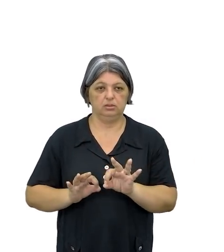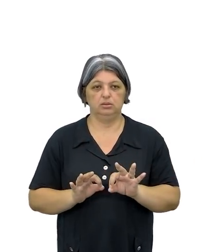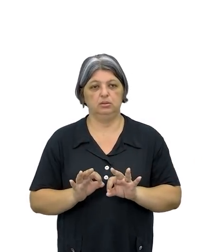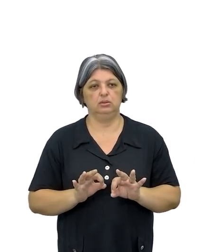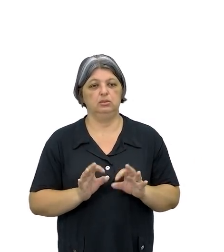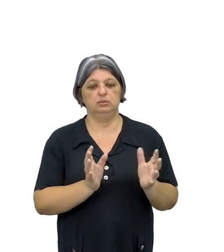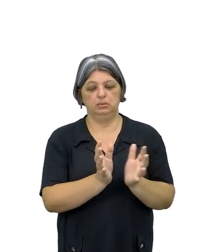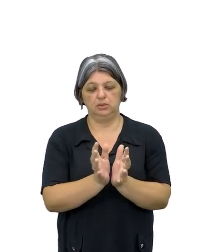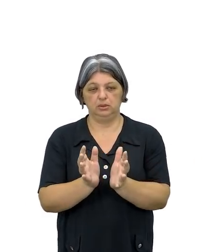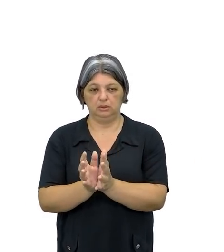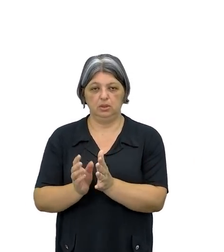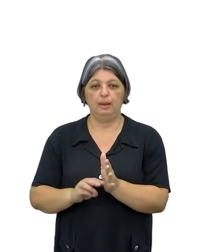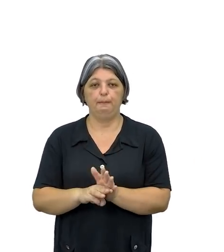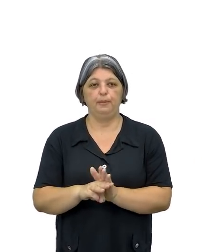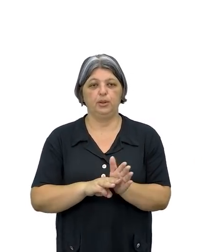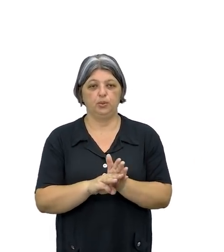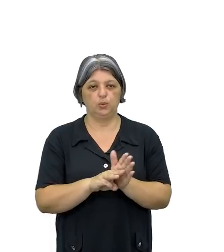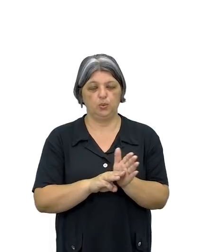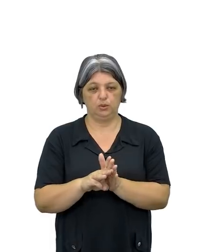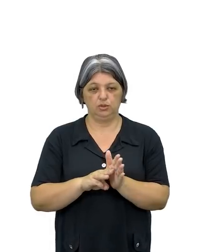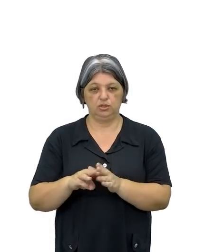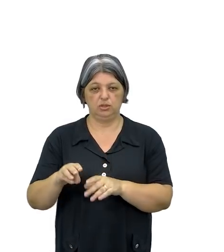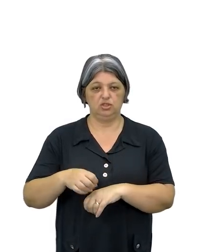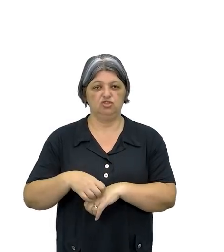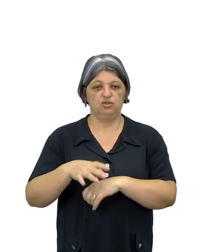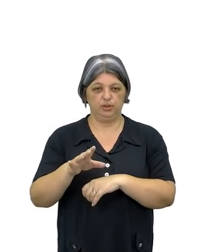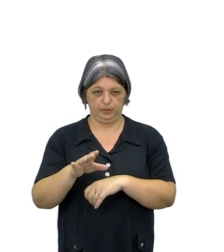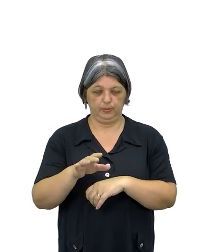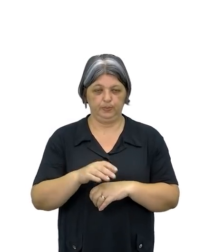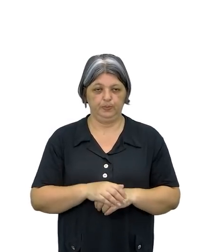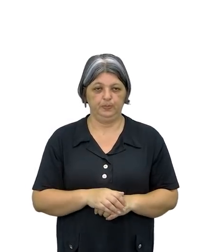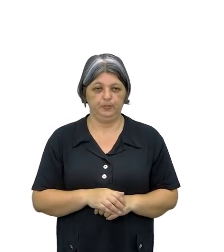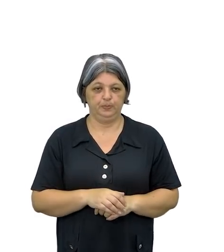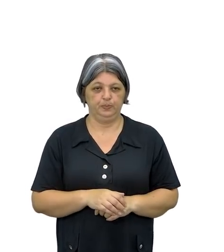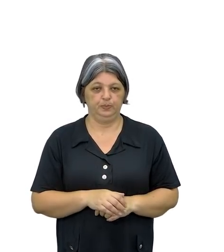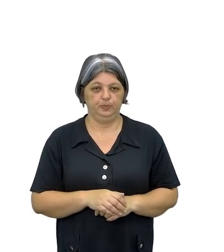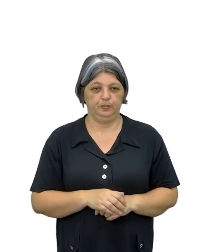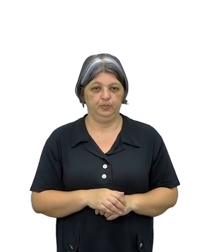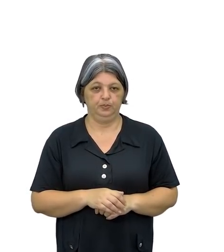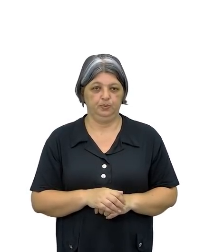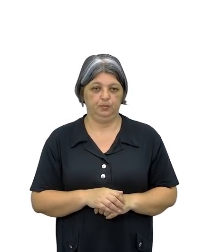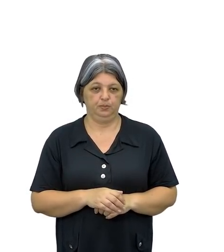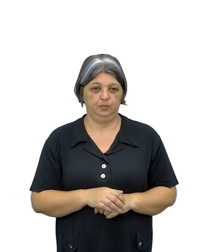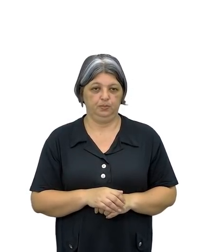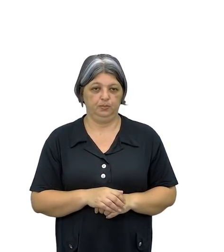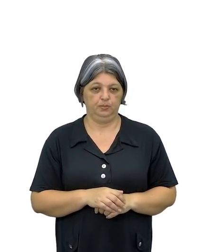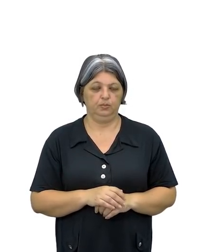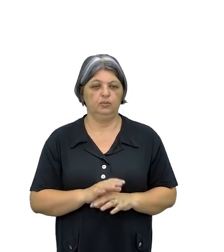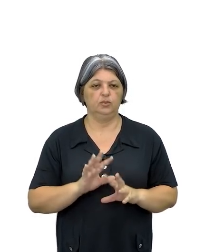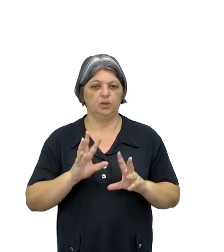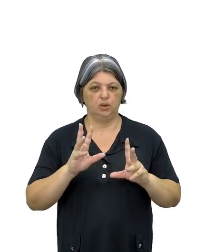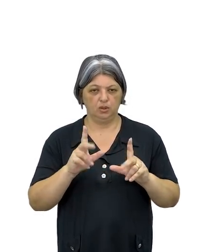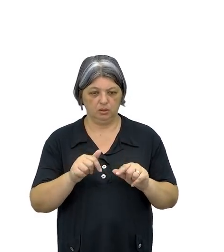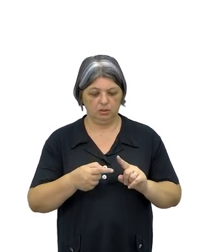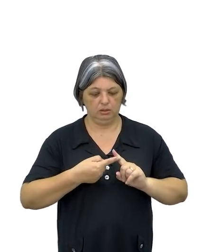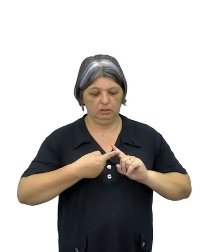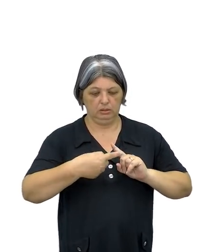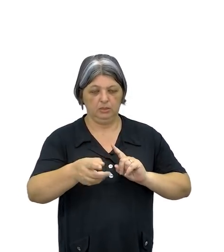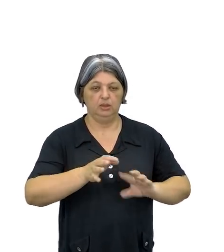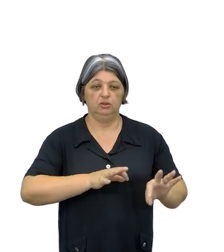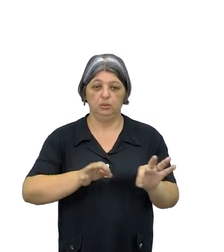né? Uma metodologia que a gente sugere aqui, né? E que na semana de planejamento